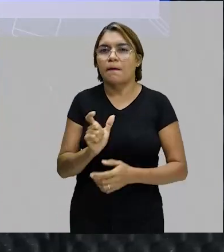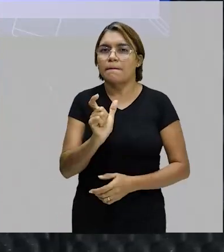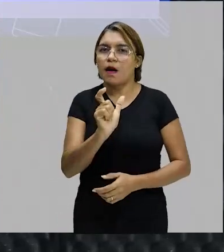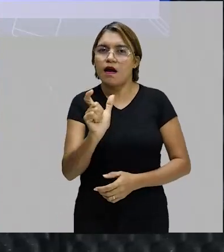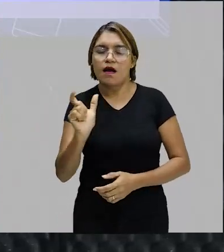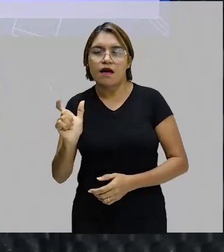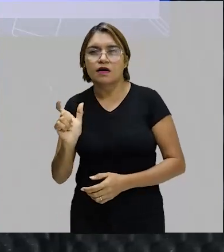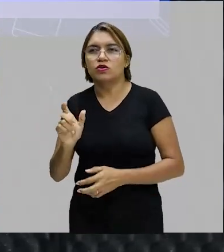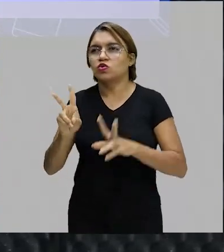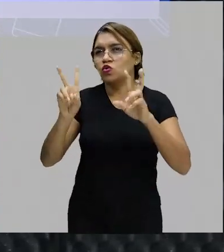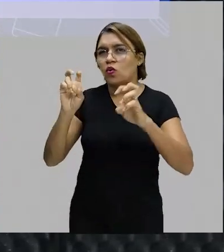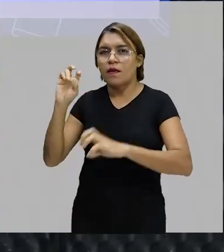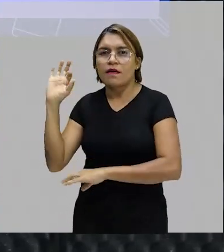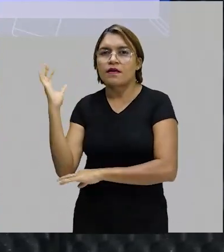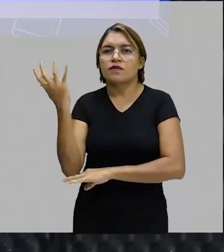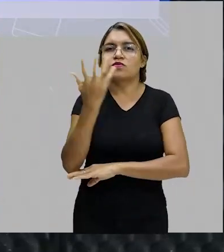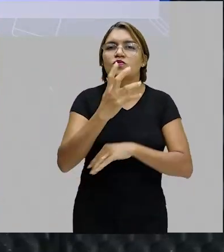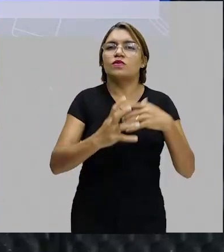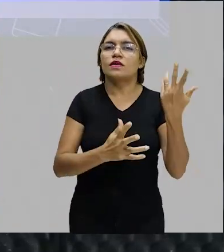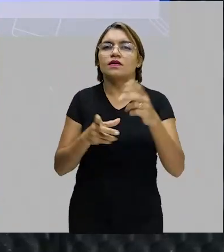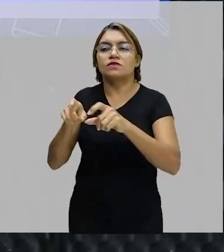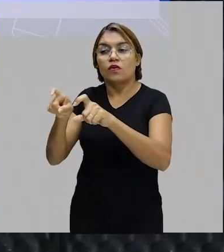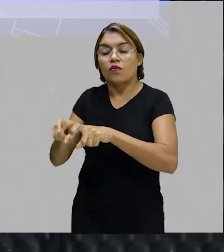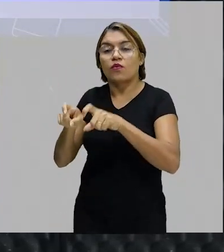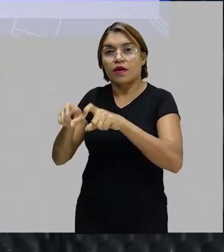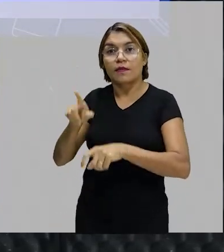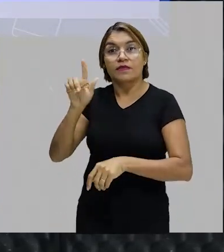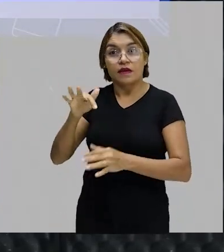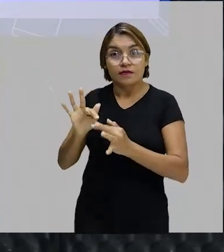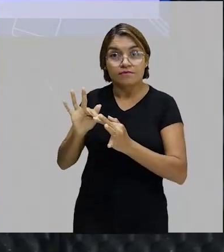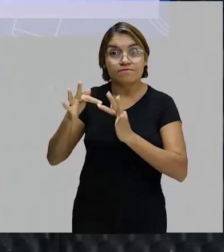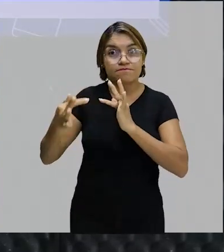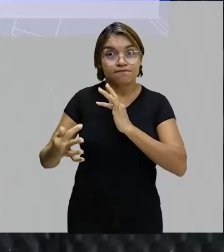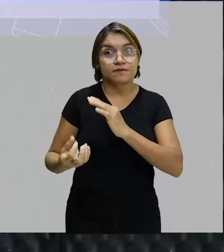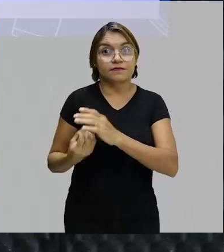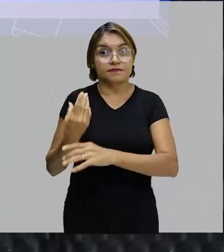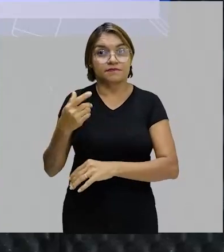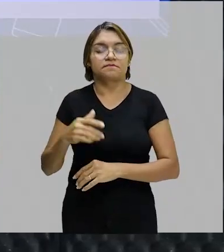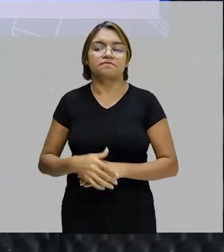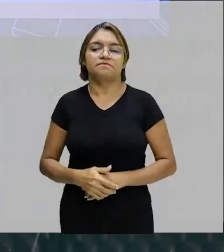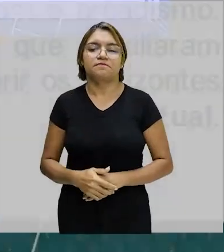da natureza, a questão do campo, eles vão aparecer nas produções árcades.